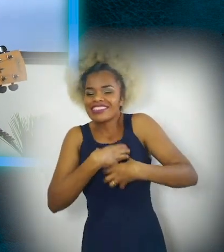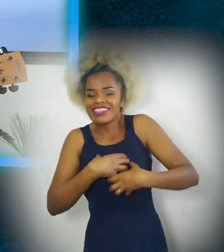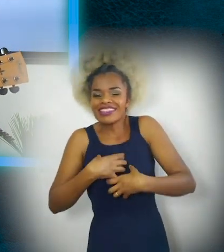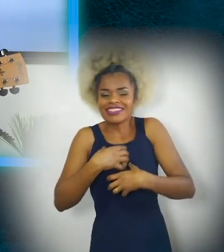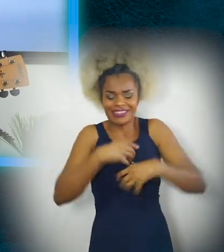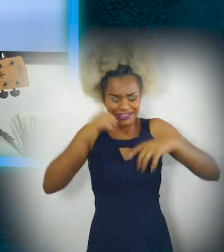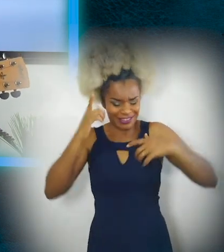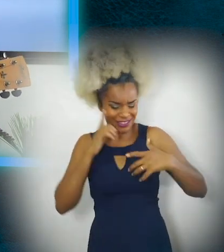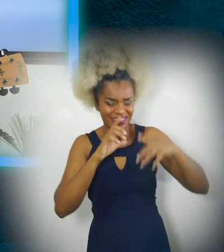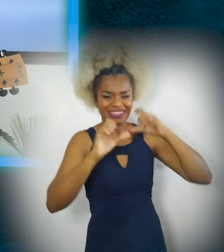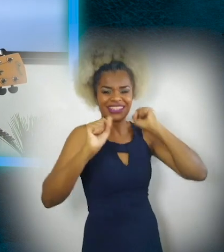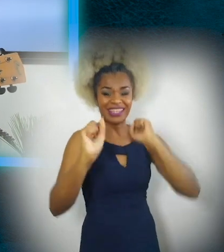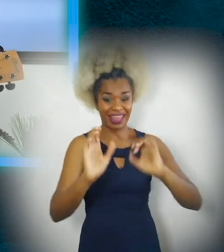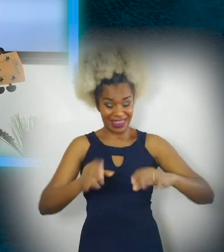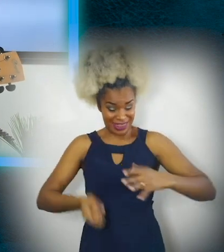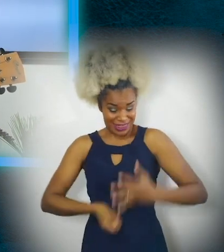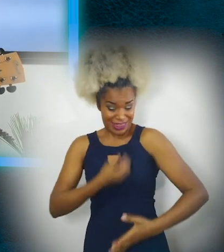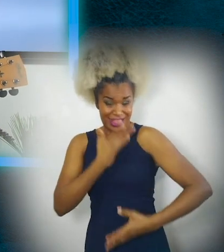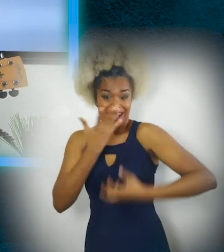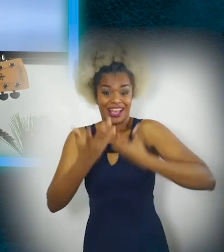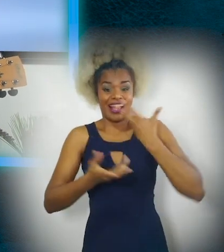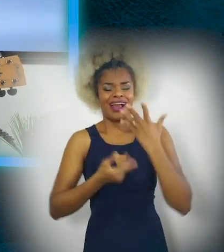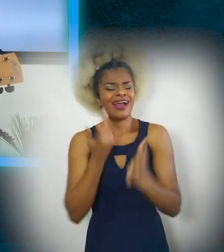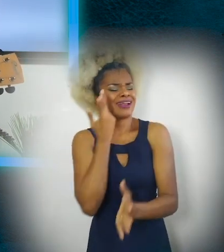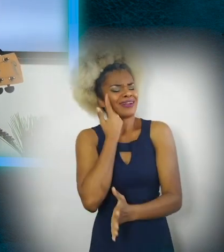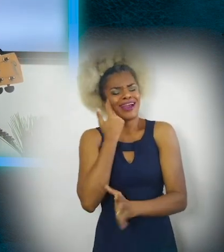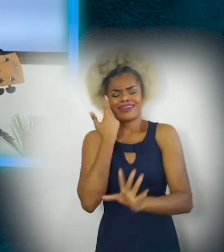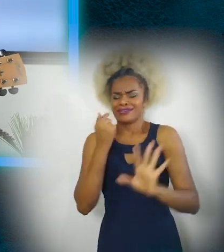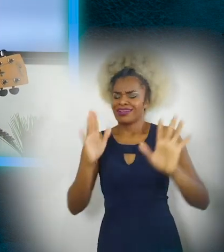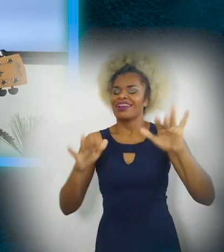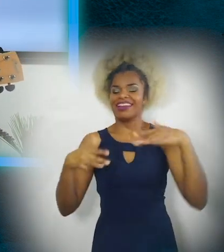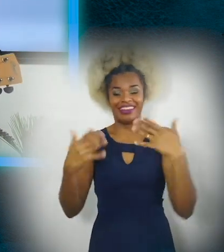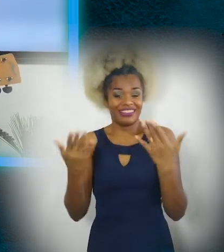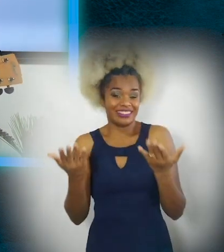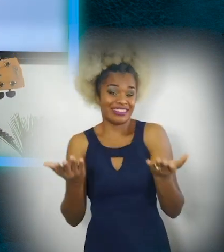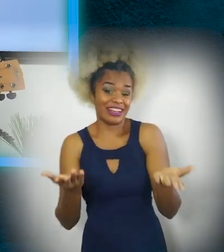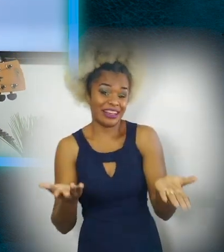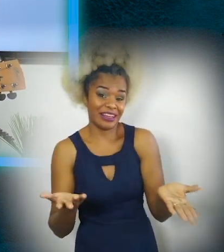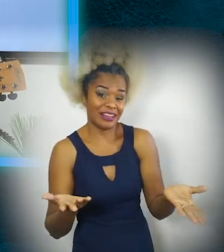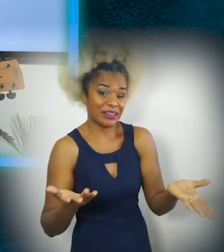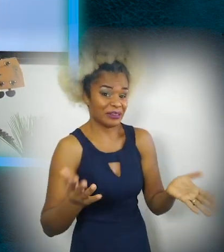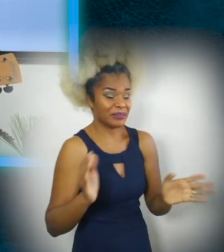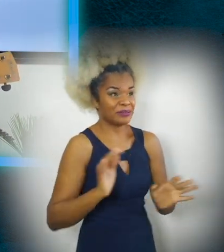Sentimentos triunfantes brotam naturais.